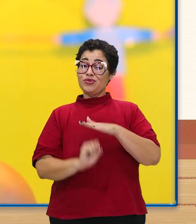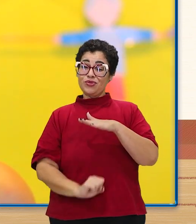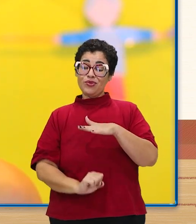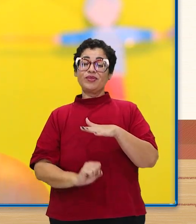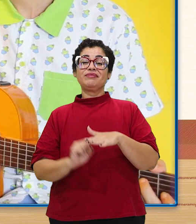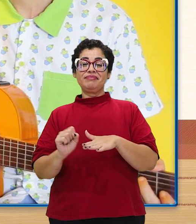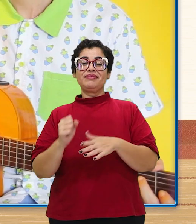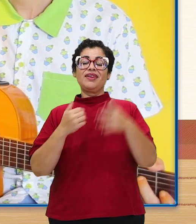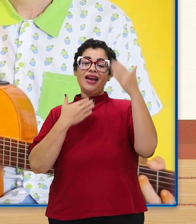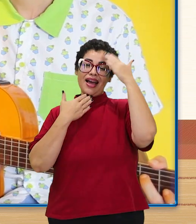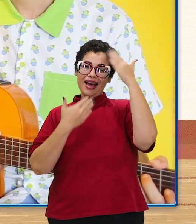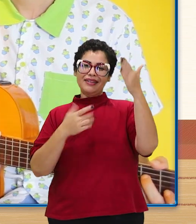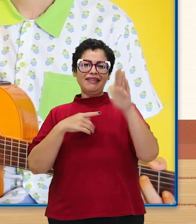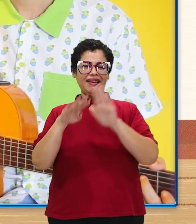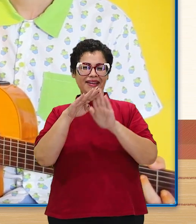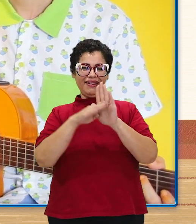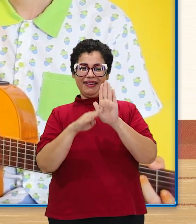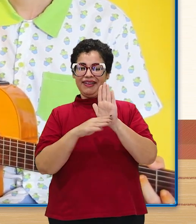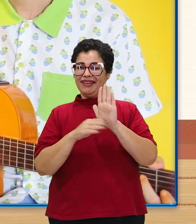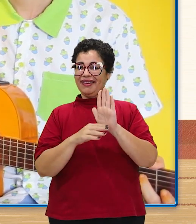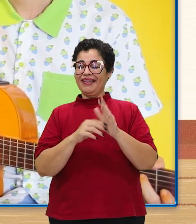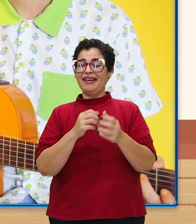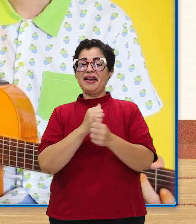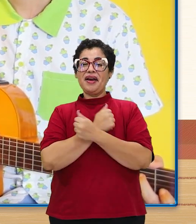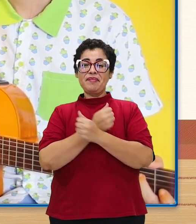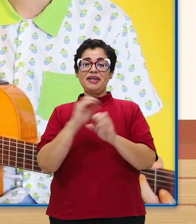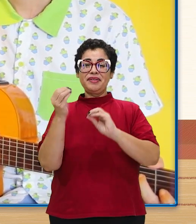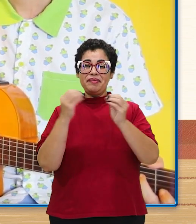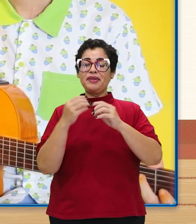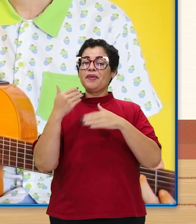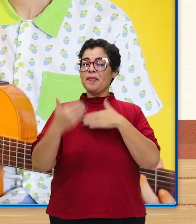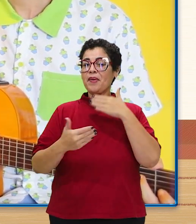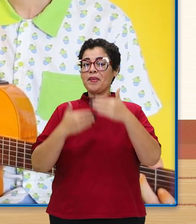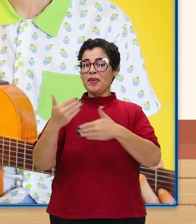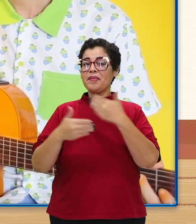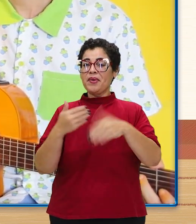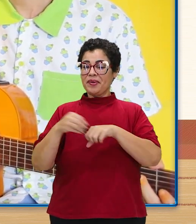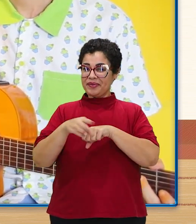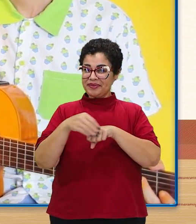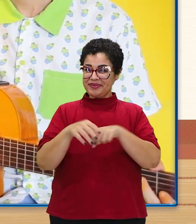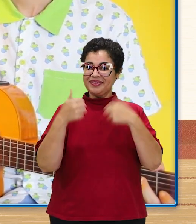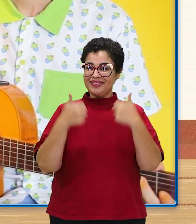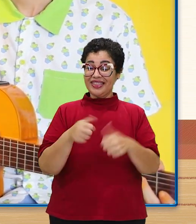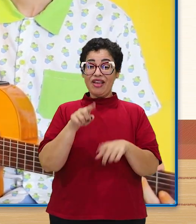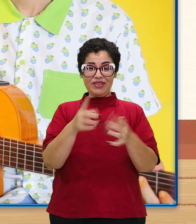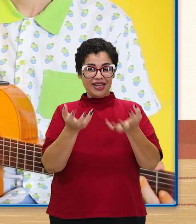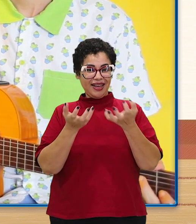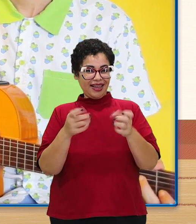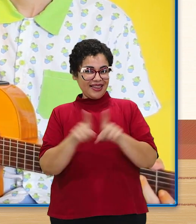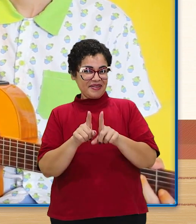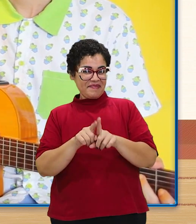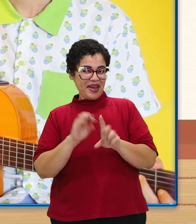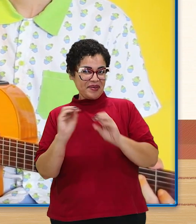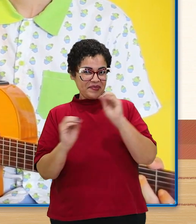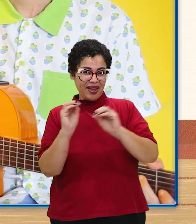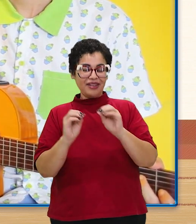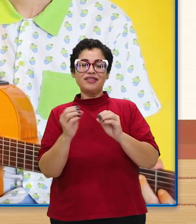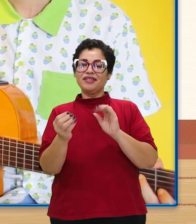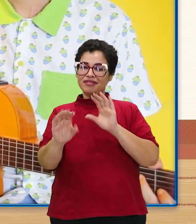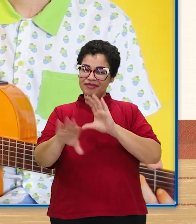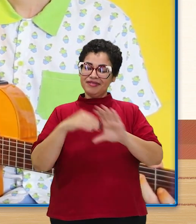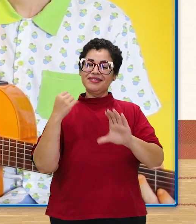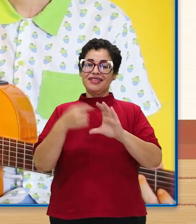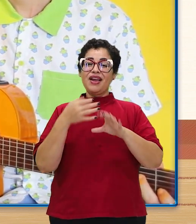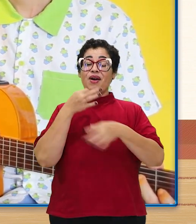Grande do Sul. A gente ainda tem uma lista de beijos para mandar, que a gente vai mandando nos próximos vídeos, tá? Se você também quiser beijo, é